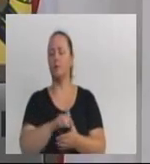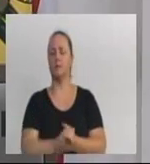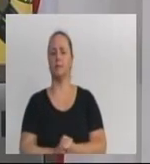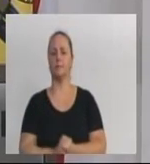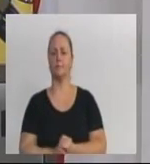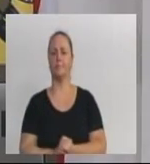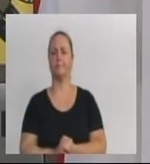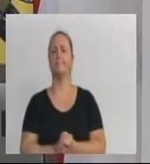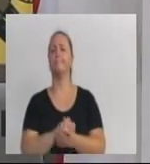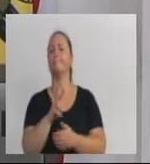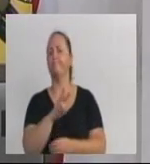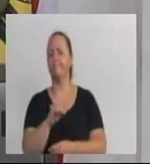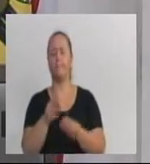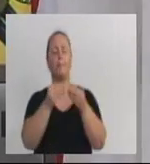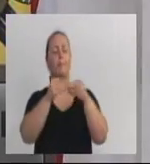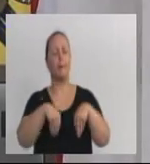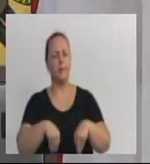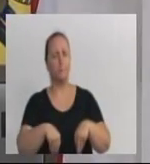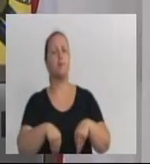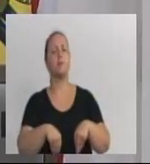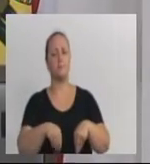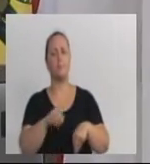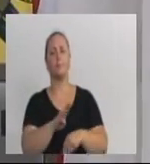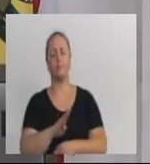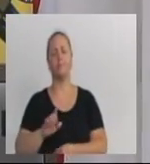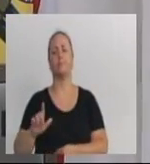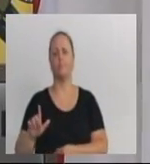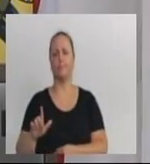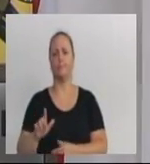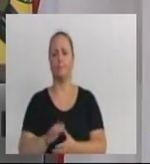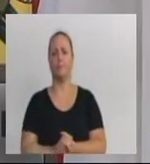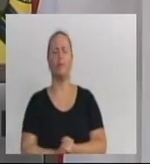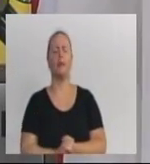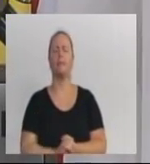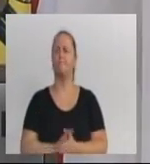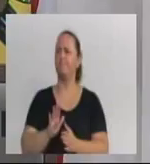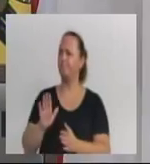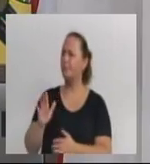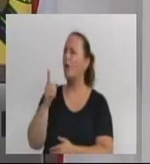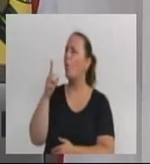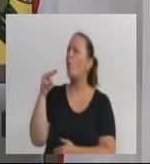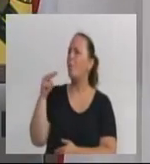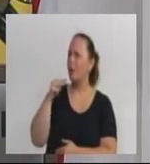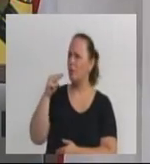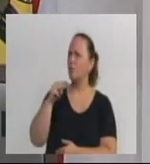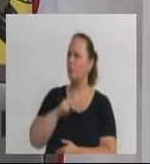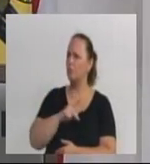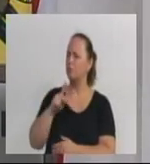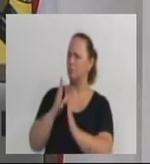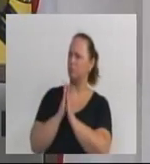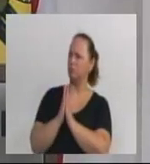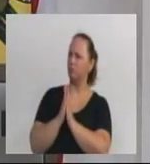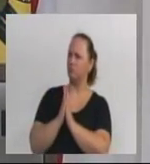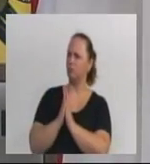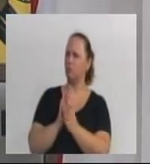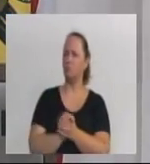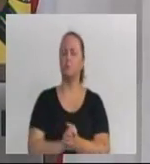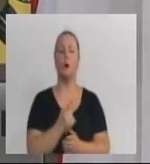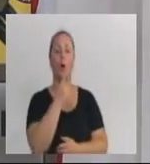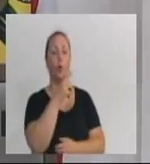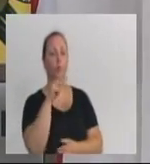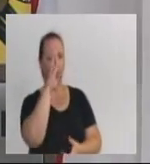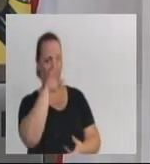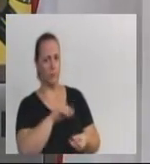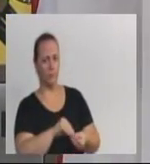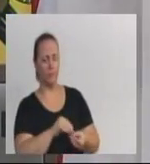que prejudicam sensivelmente a cidade de Blumenau. Presidente, poderia me conceder mais um minuto para eu concluir o raciocínio? Mais um minuto para a sua conclusão,